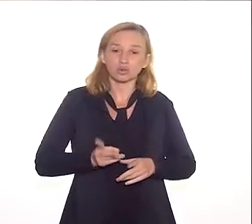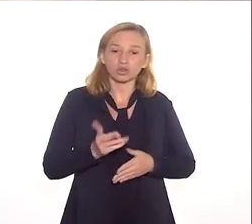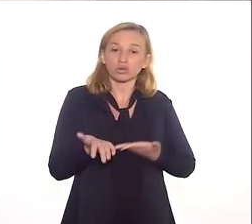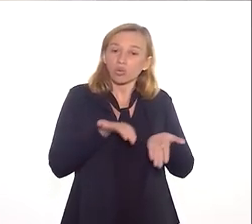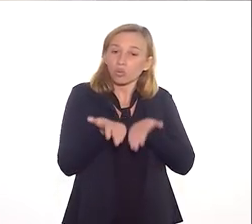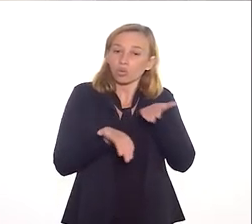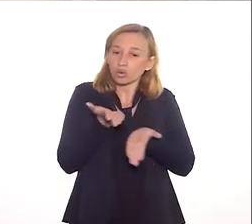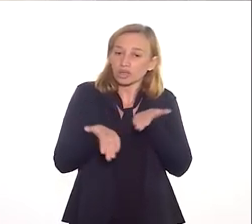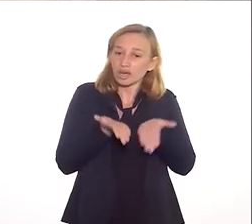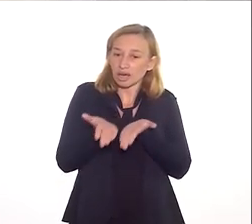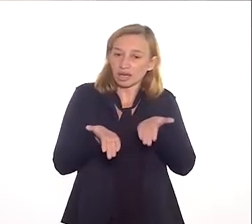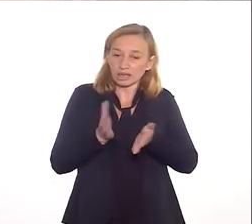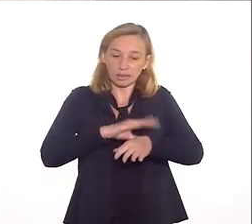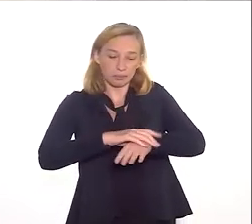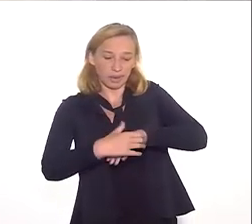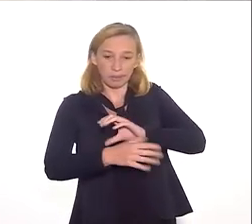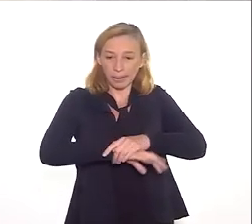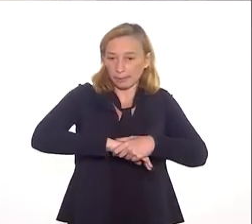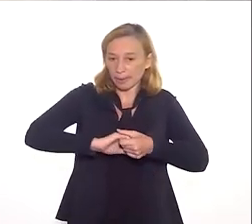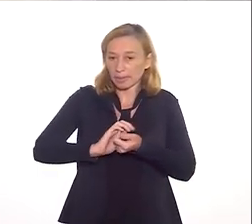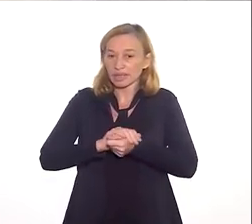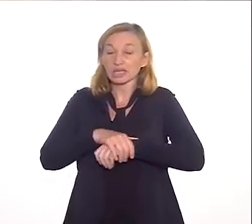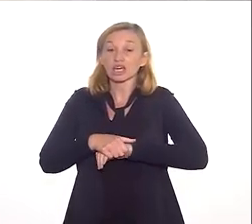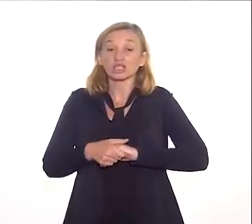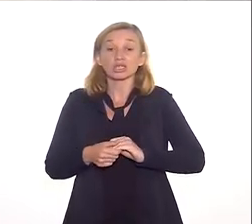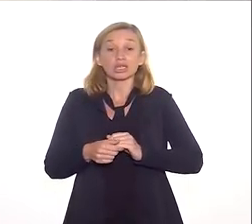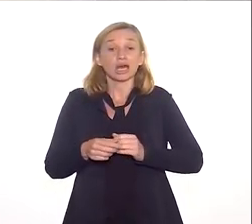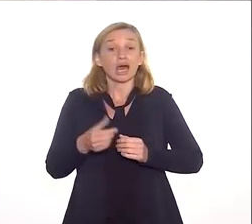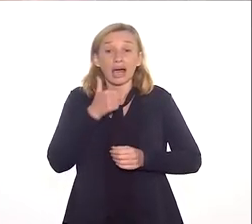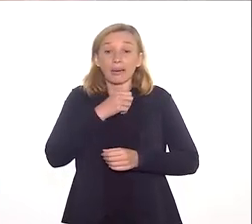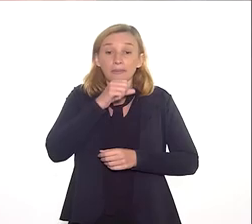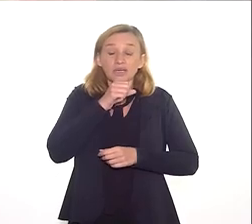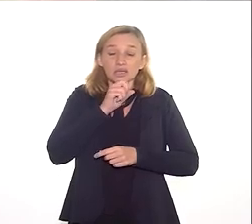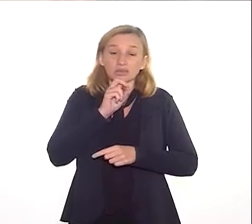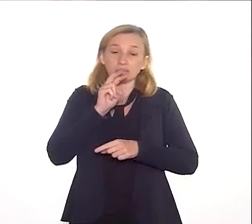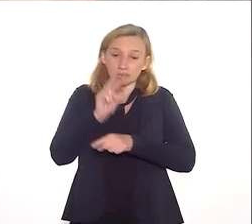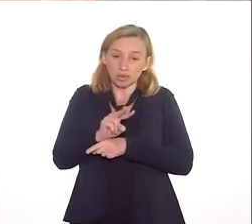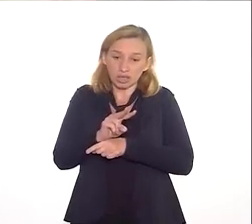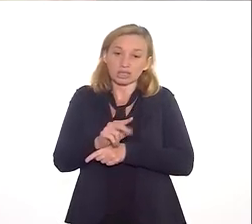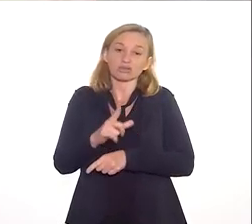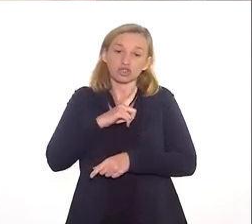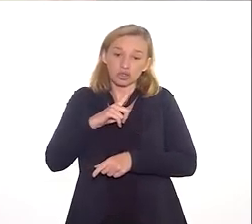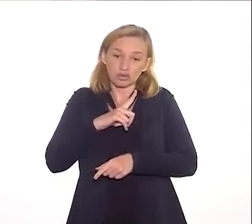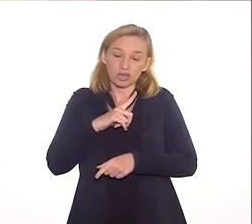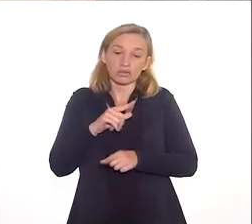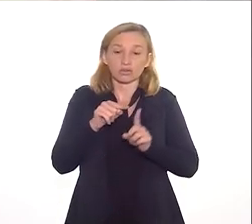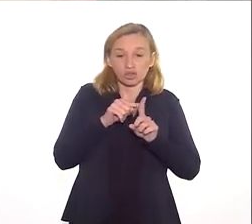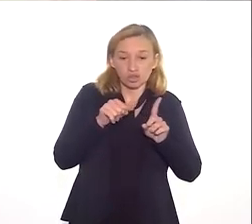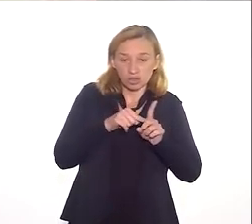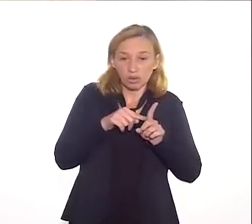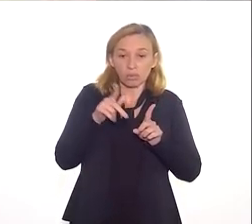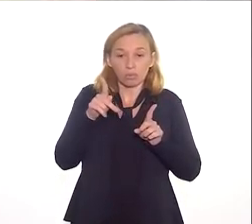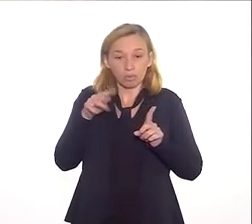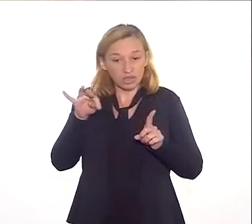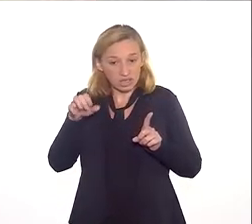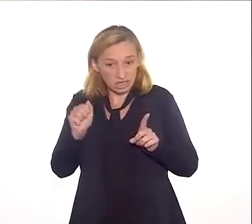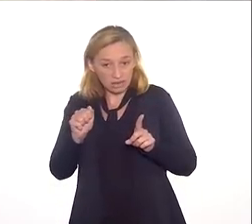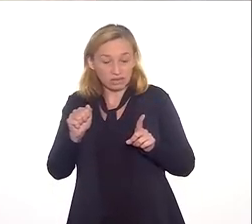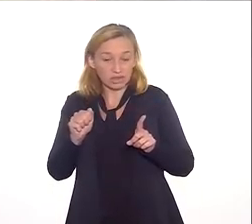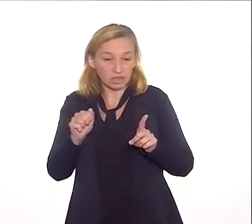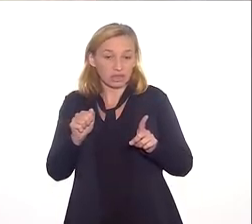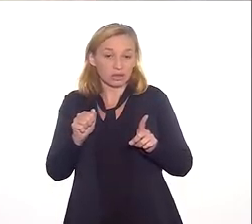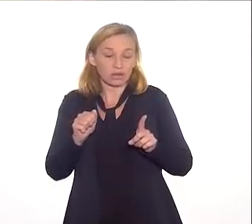manter o cuidado pele a pele, o contato pele a pele, desde que a mãe estivesse protegida, caso ela fosse uma paciente gestante